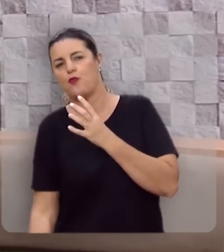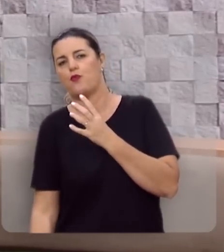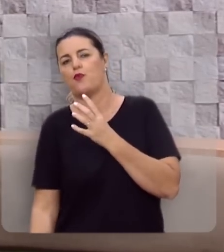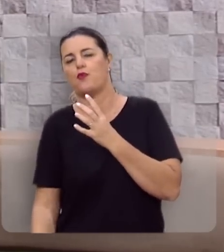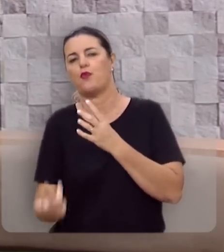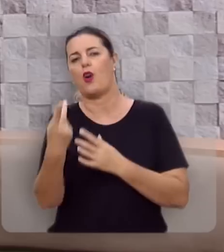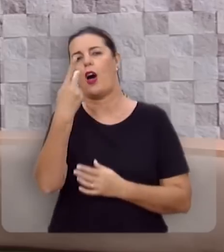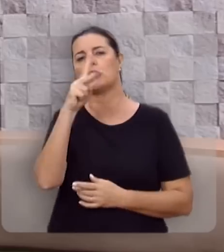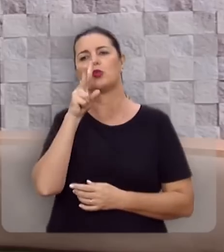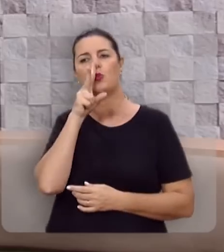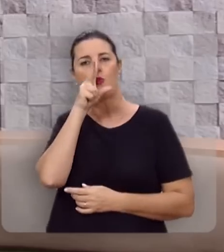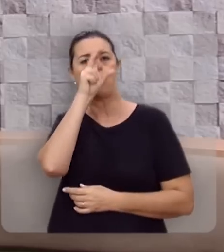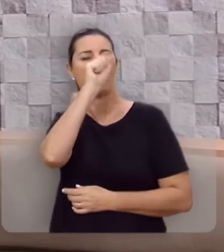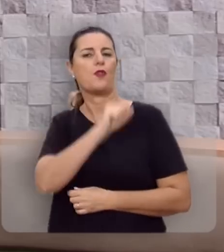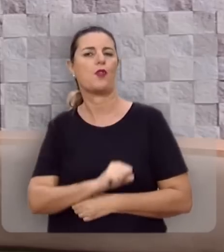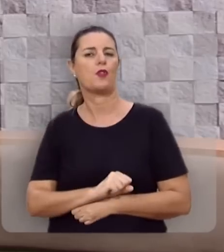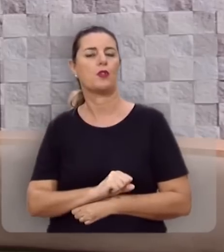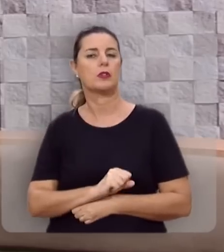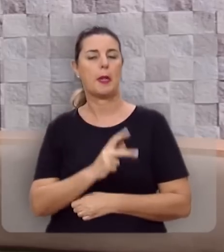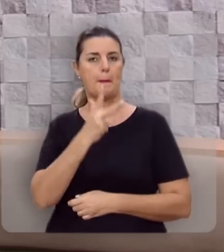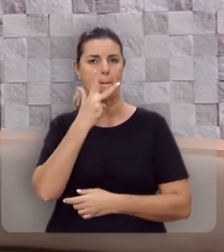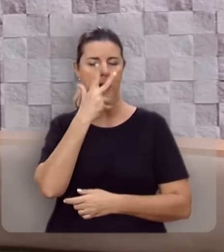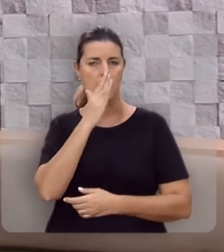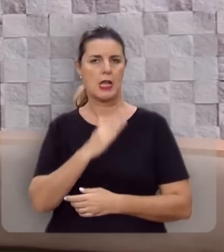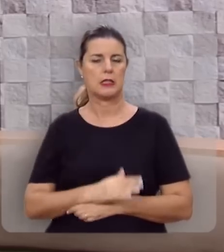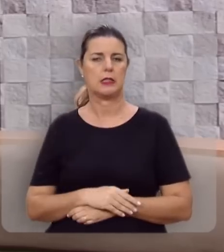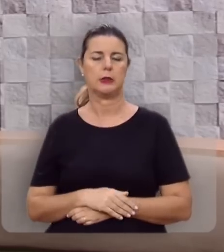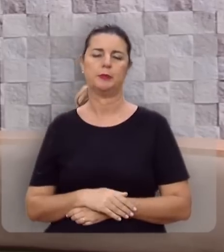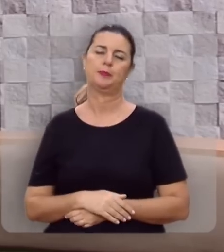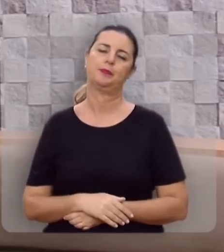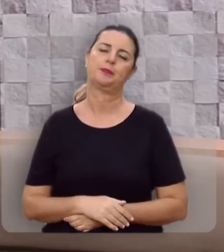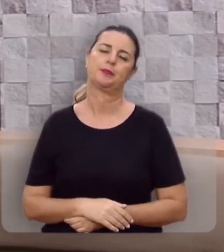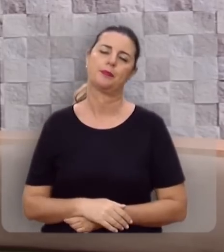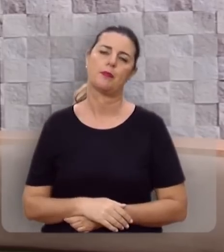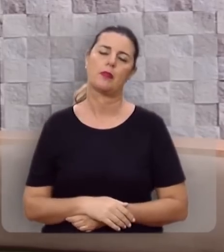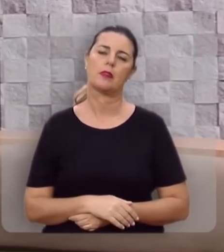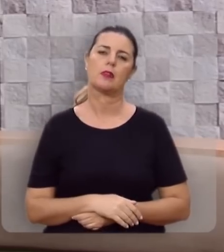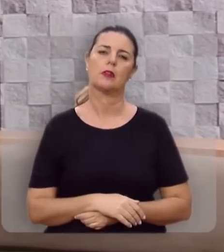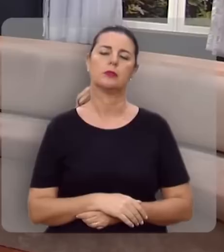vai desidratando você emocionalmente.